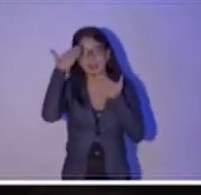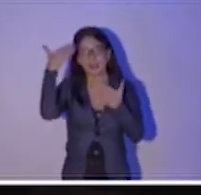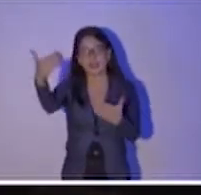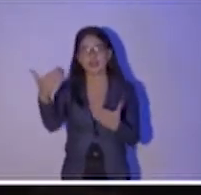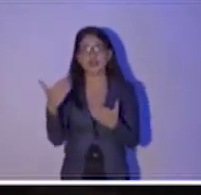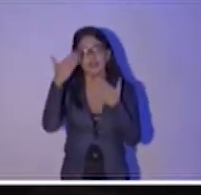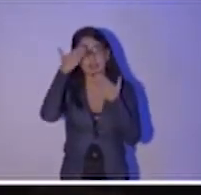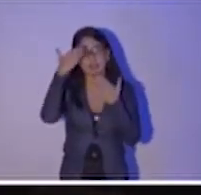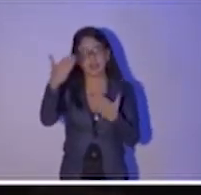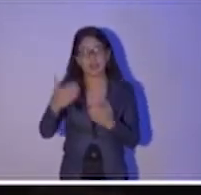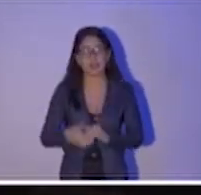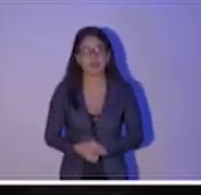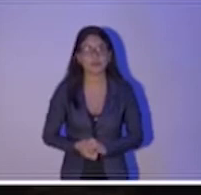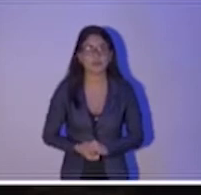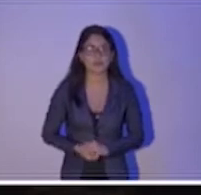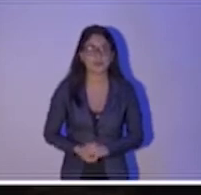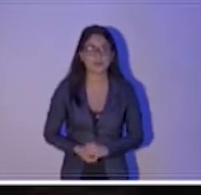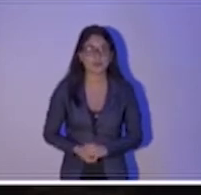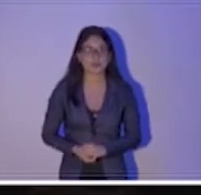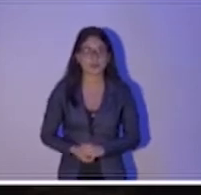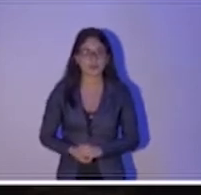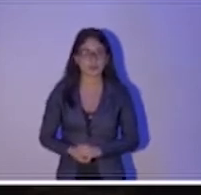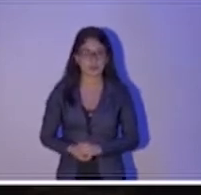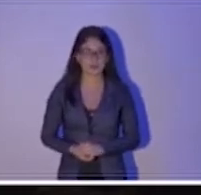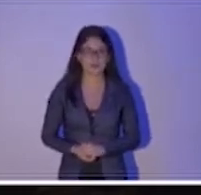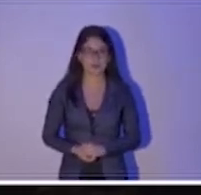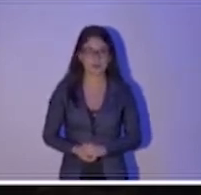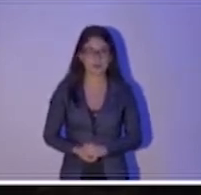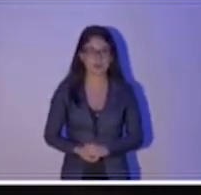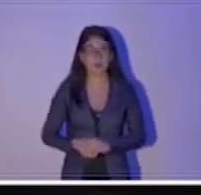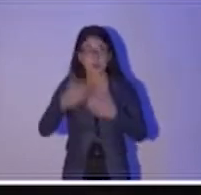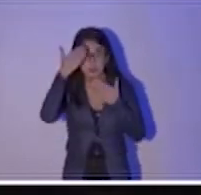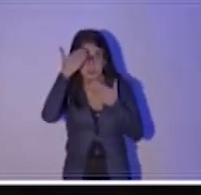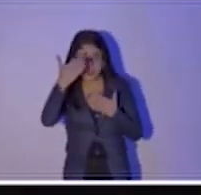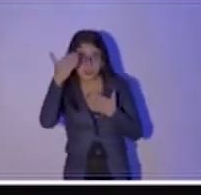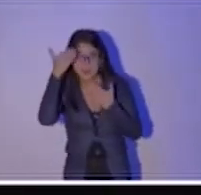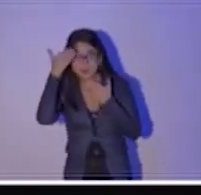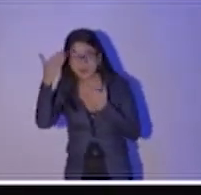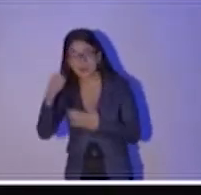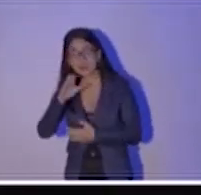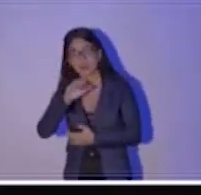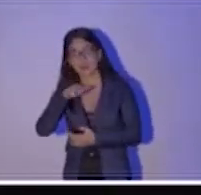Kátia. Muito obrigada a todos. Muito obrigado, Kátia. Muito obrigado, Camila.